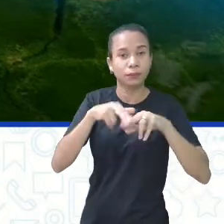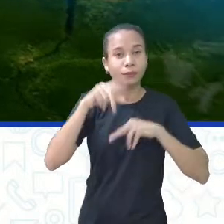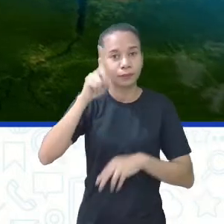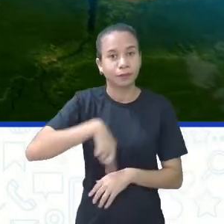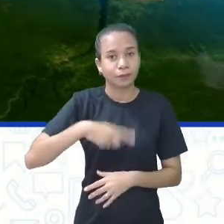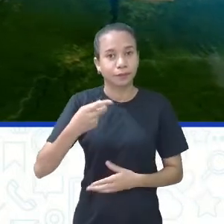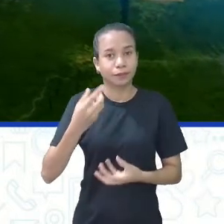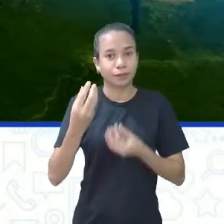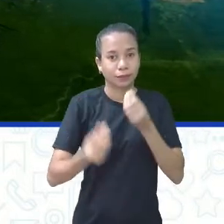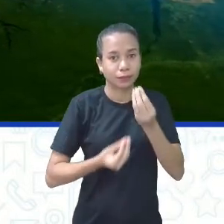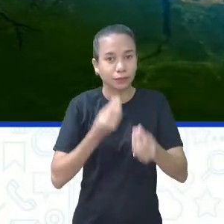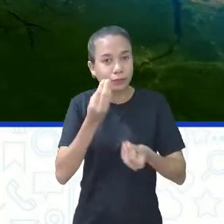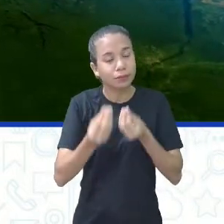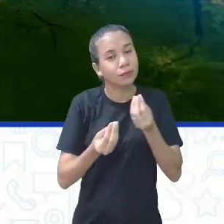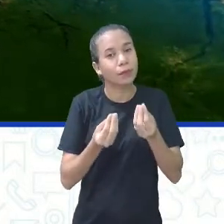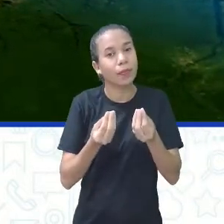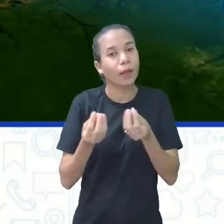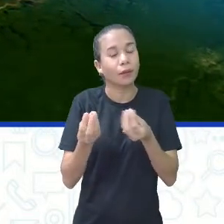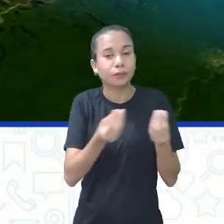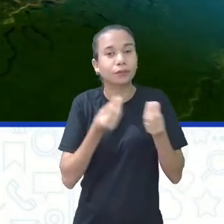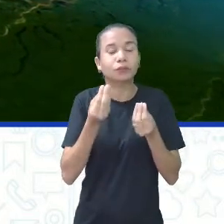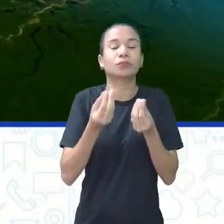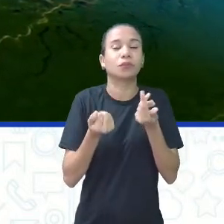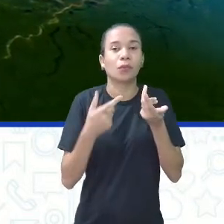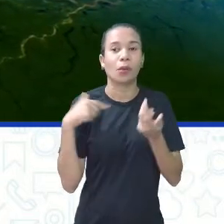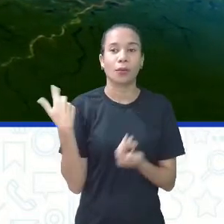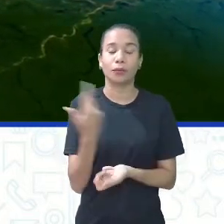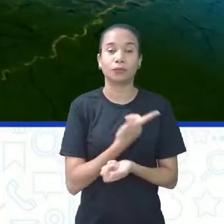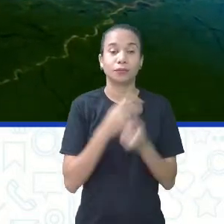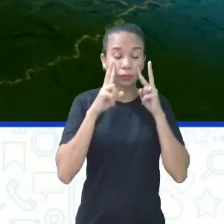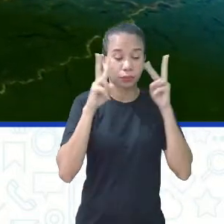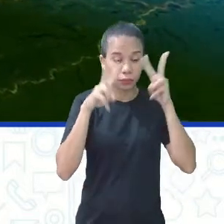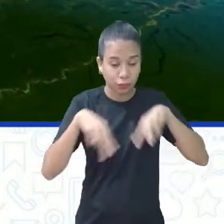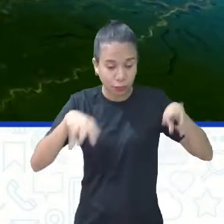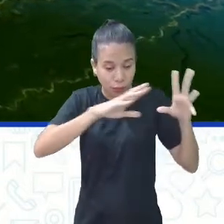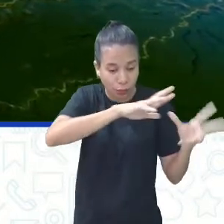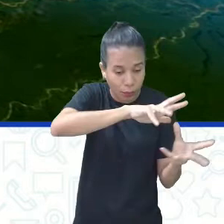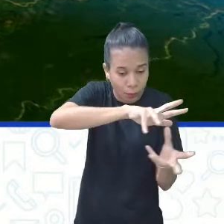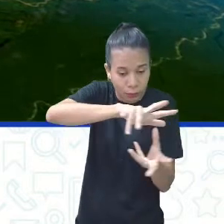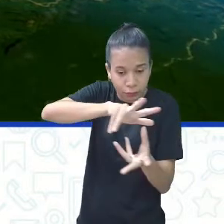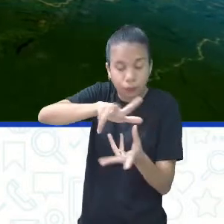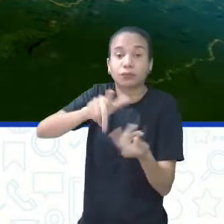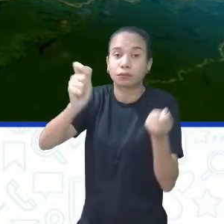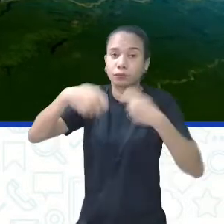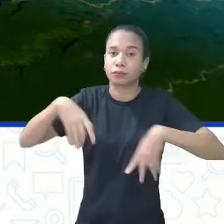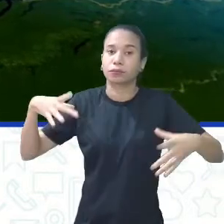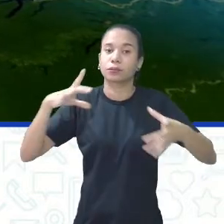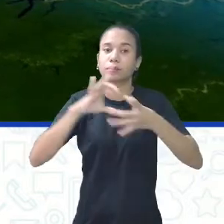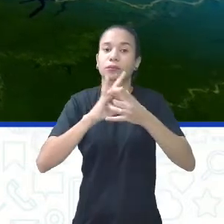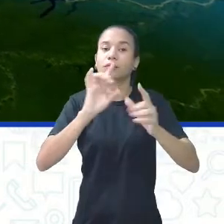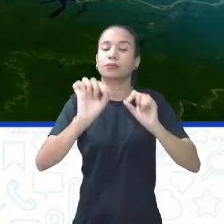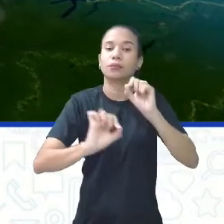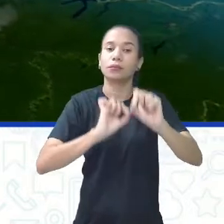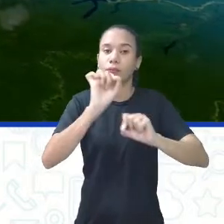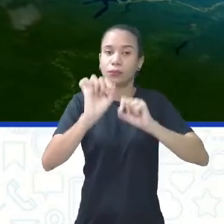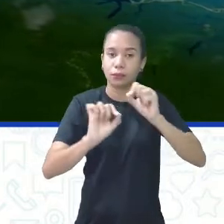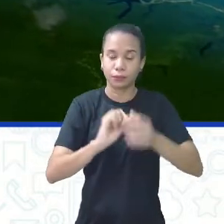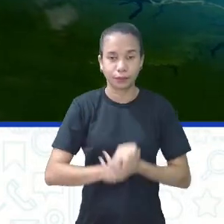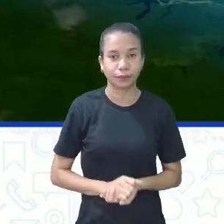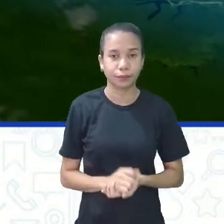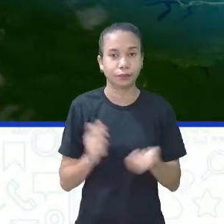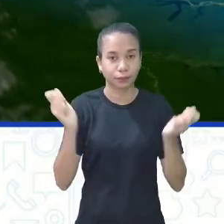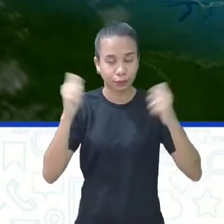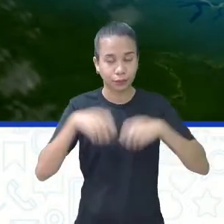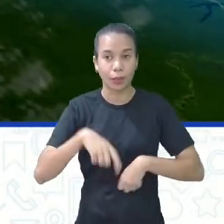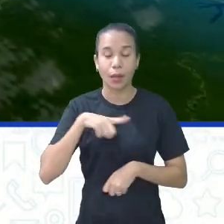Que essa, vamos dizer assim, essa viagem que a gente está fazendo agora nessa tela, pode estar relacionado a quê? Né?